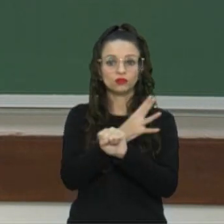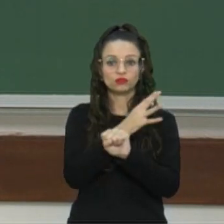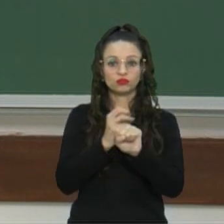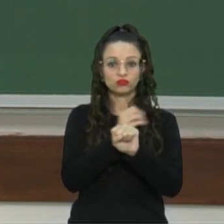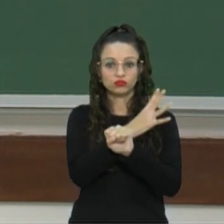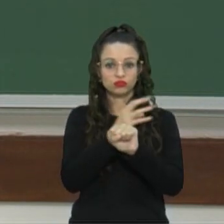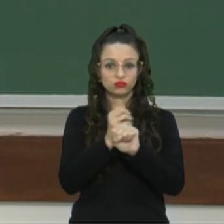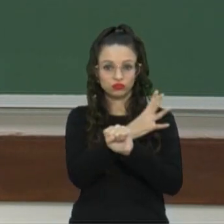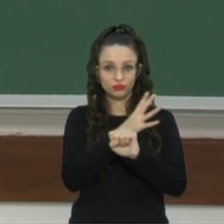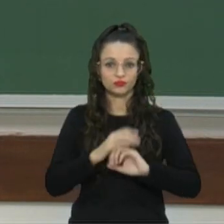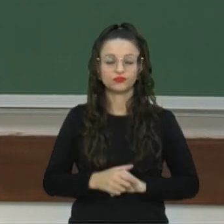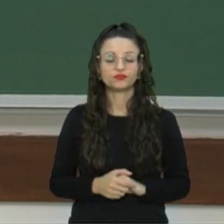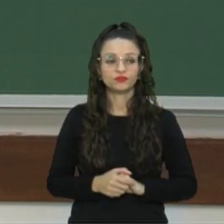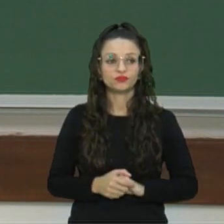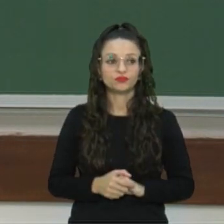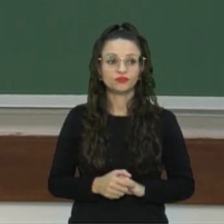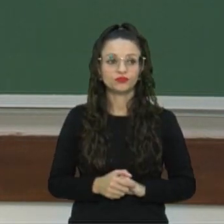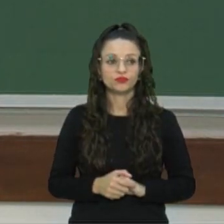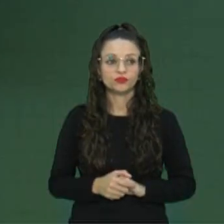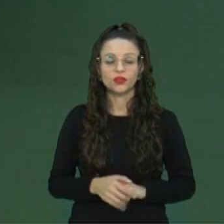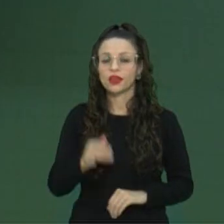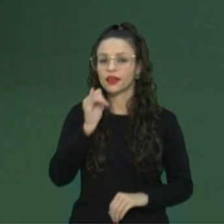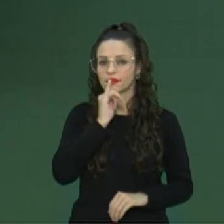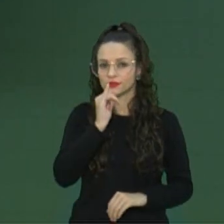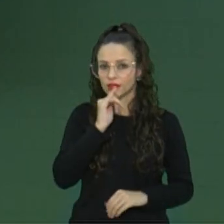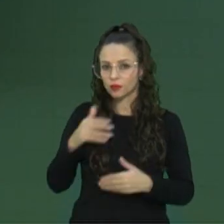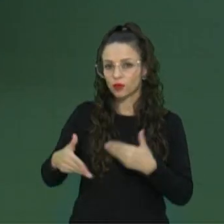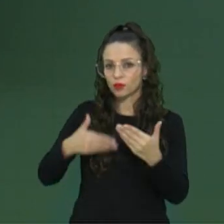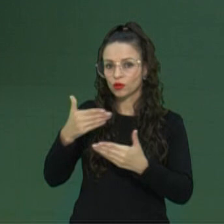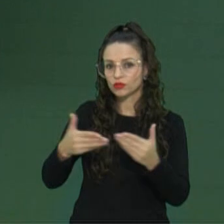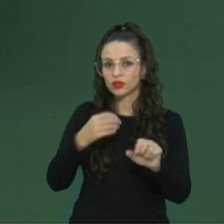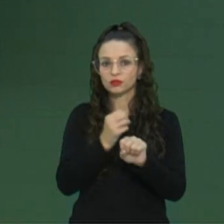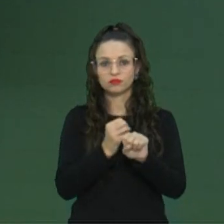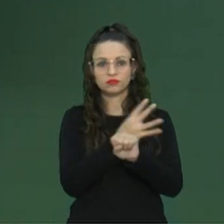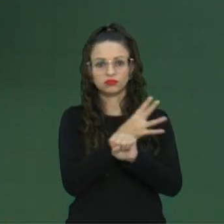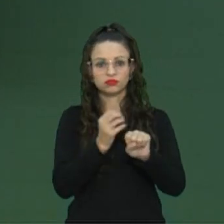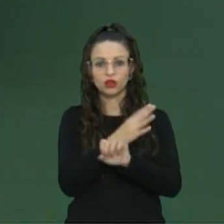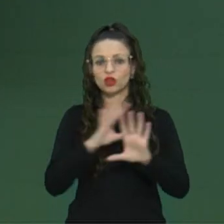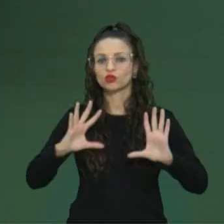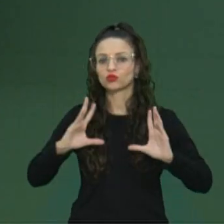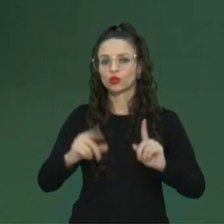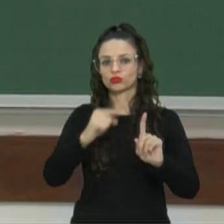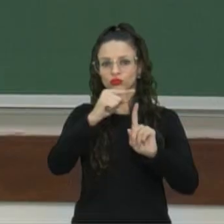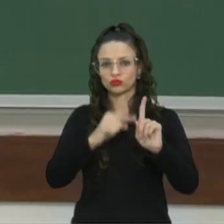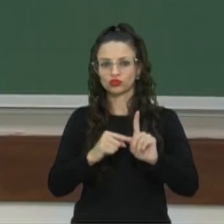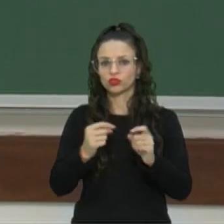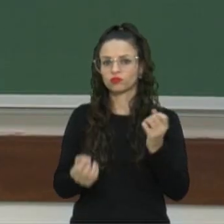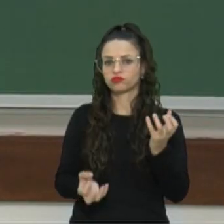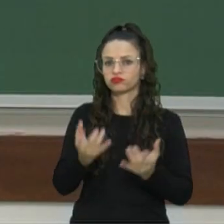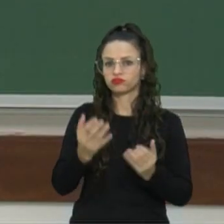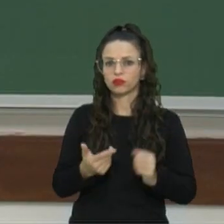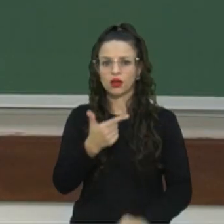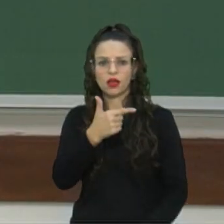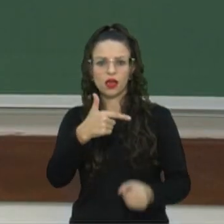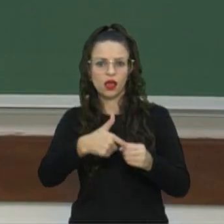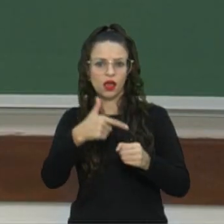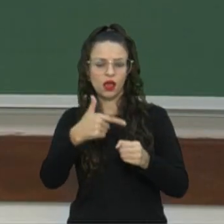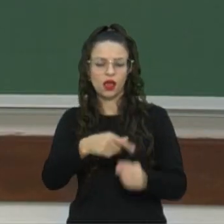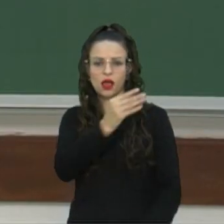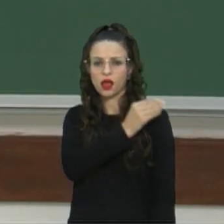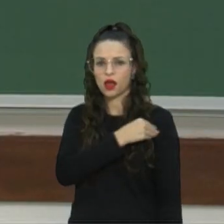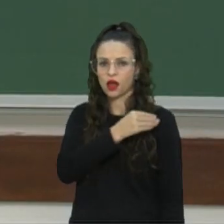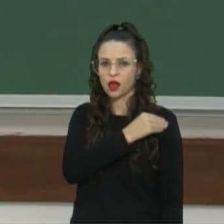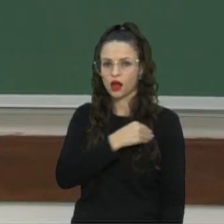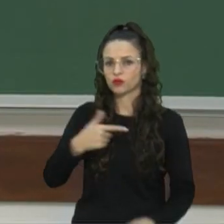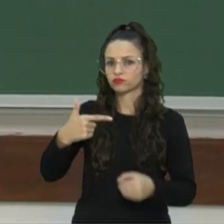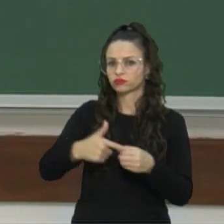aquela energia ali. Exemplos de processos exotérmicos. Todos os tipos de combustão, seja álcool, gasolina, madeira,